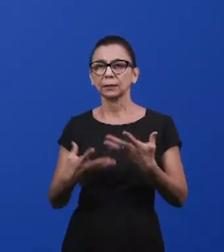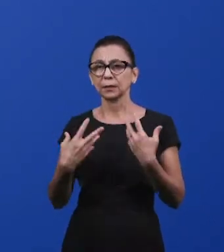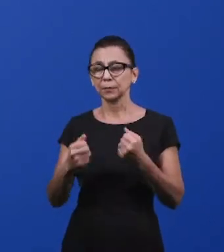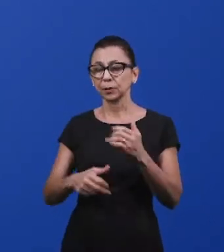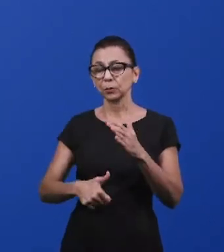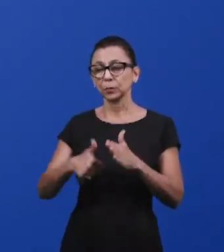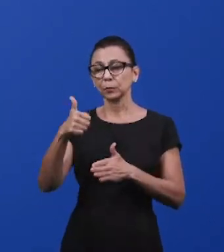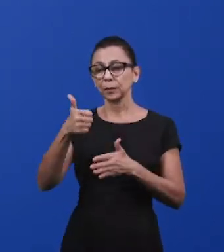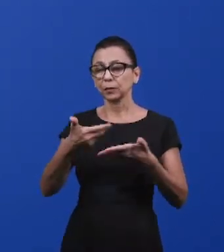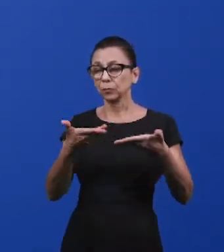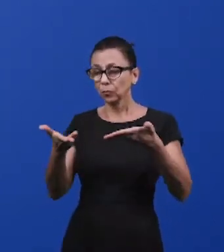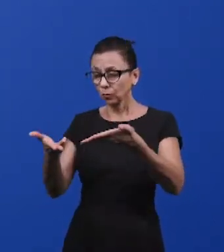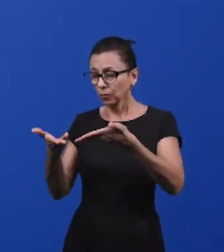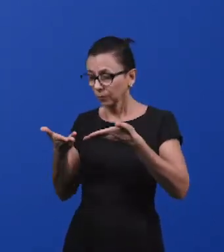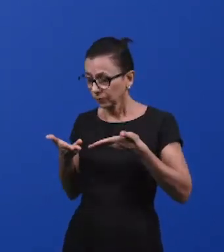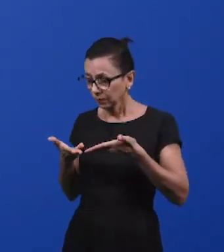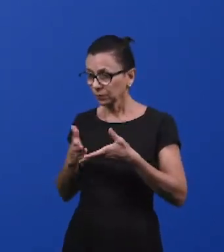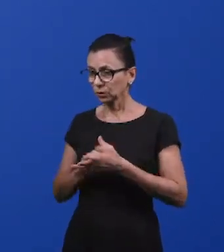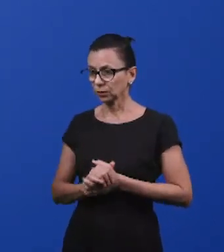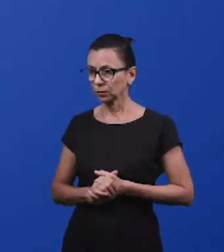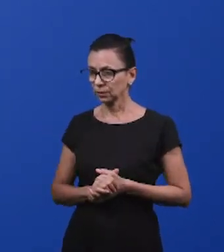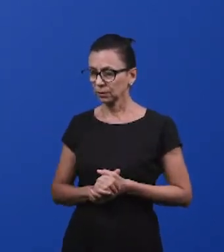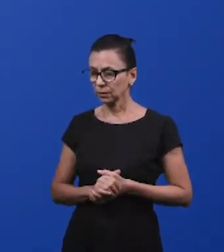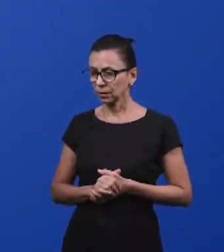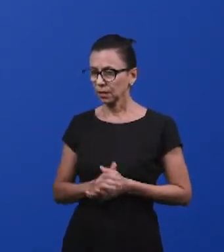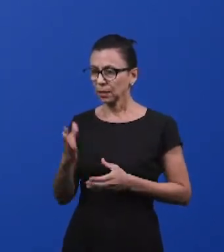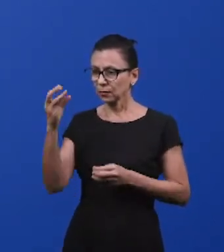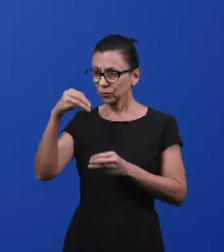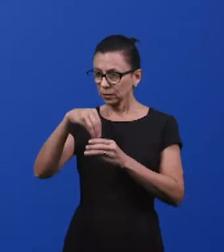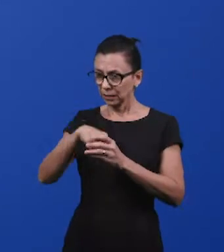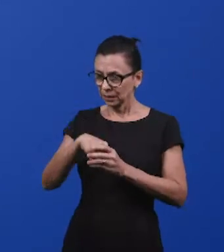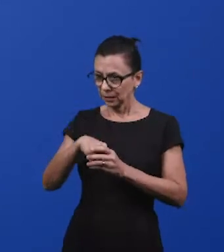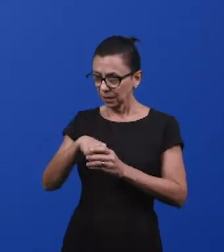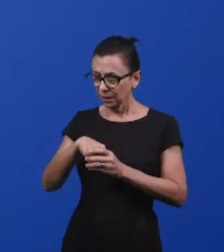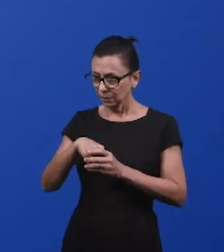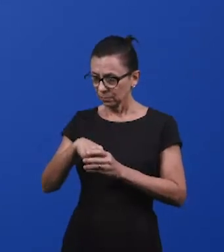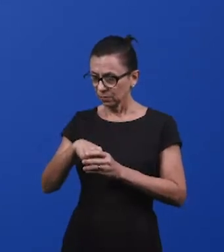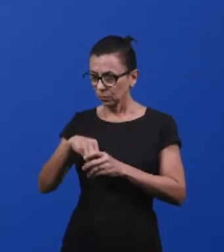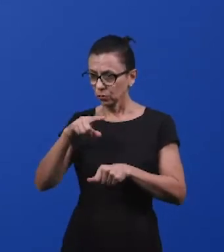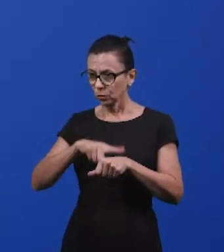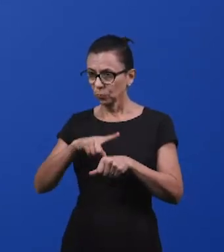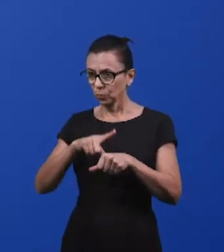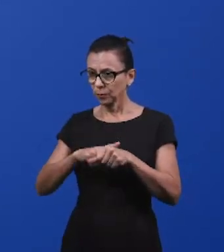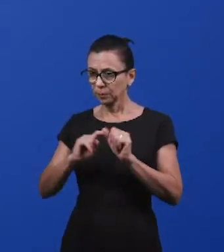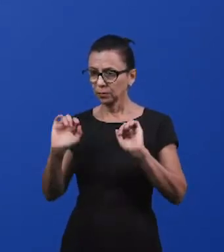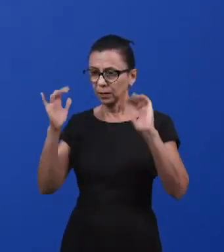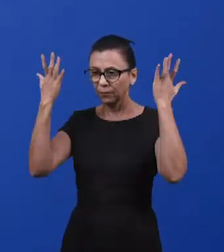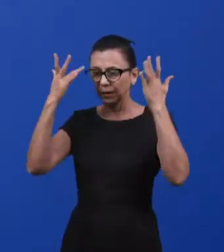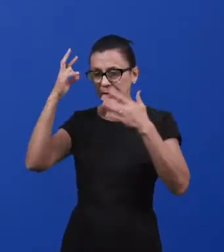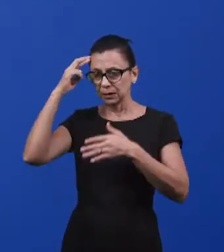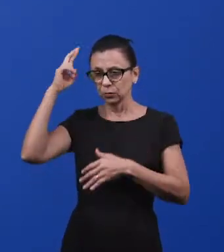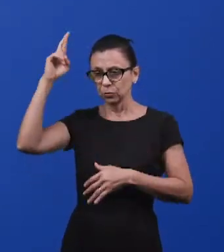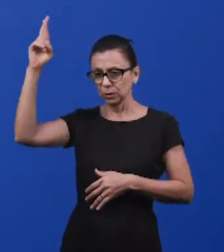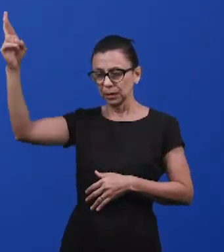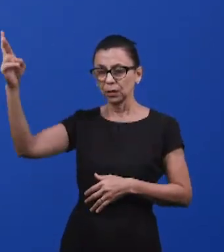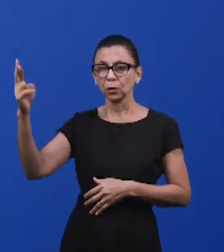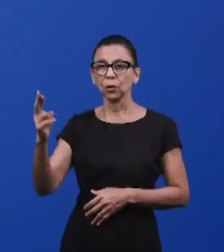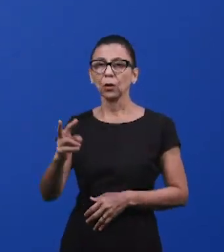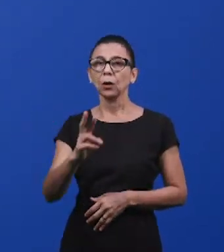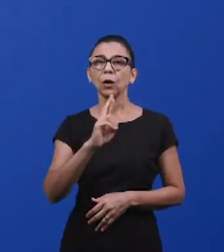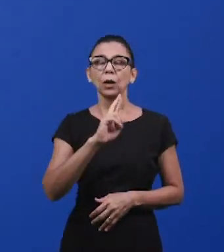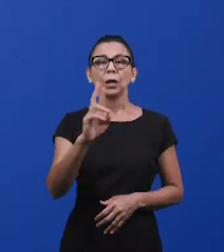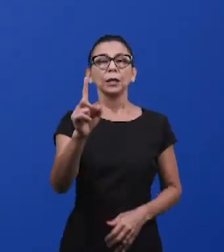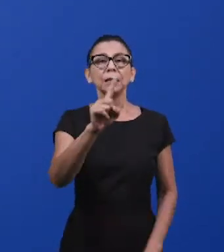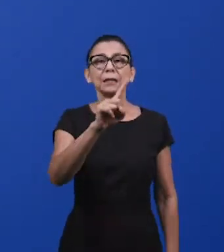convite? Eles vão participar da ceia do Senhor? Não. Por quê? Porque eles têm que... Um foi